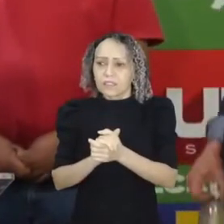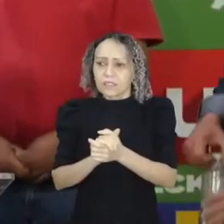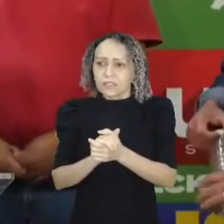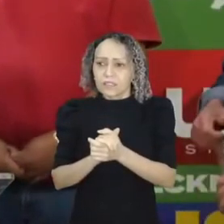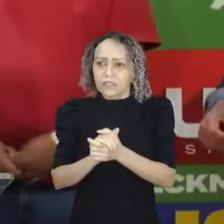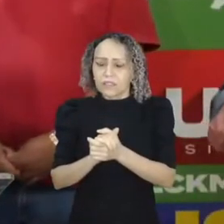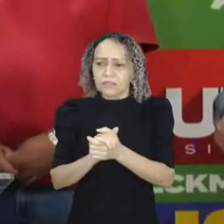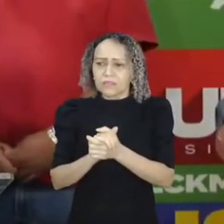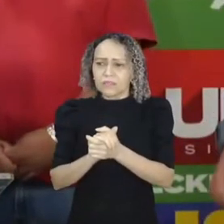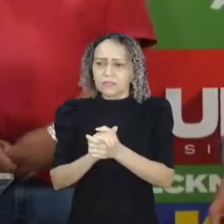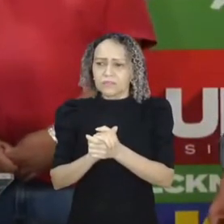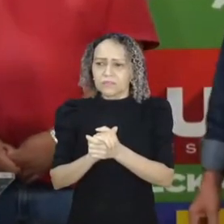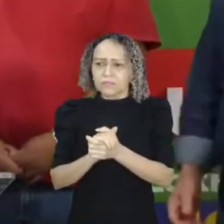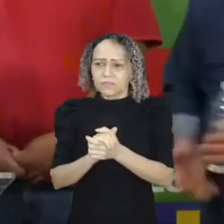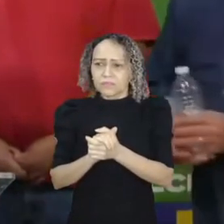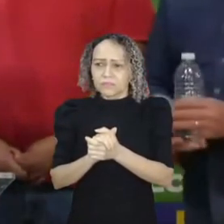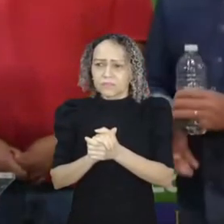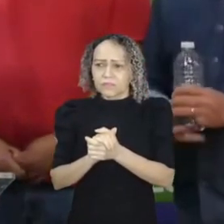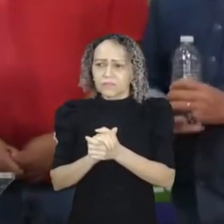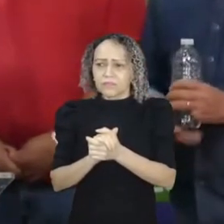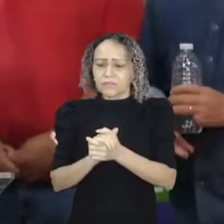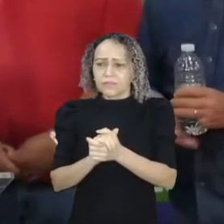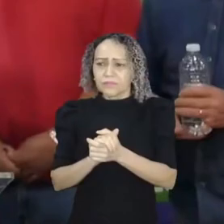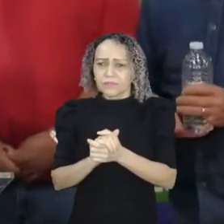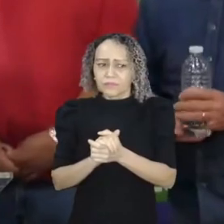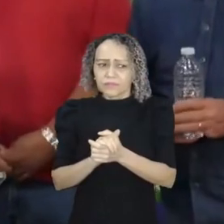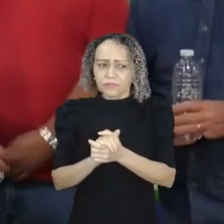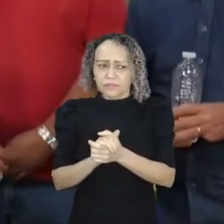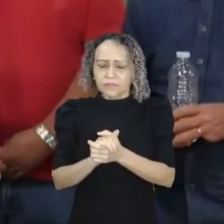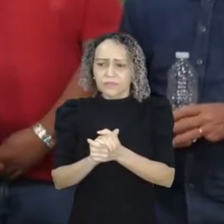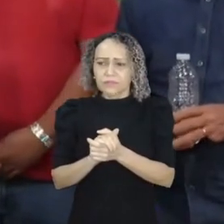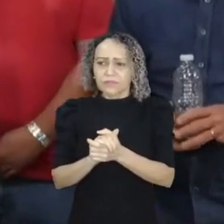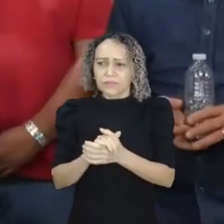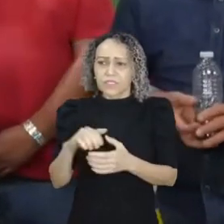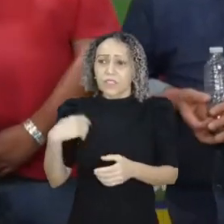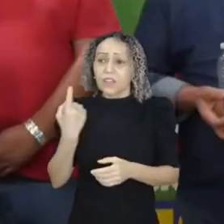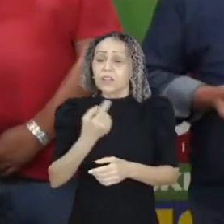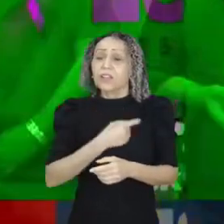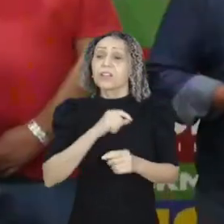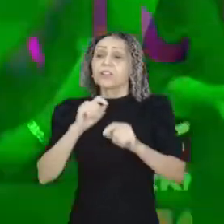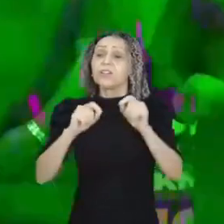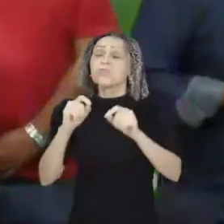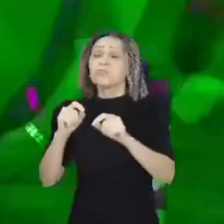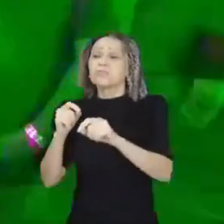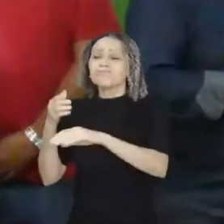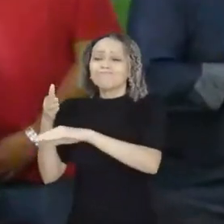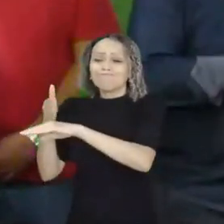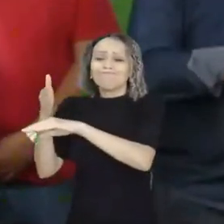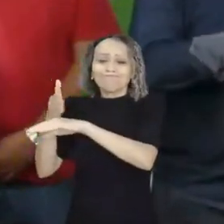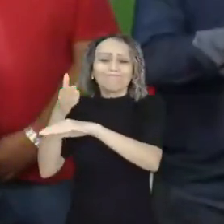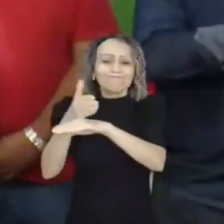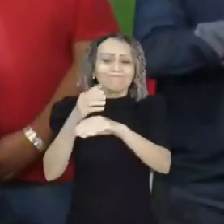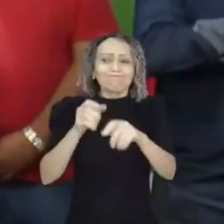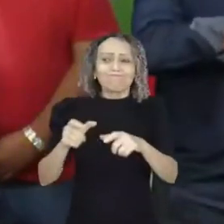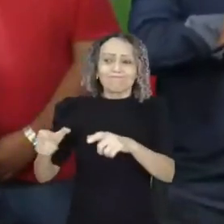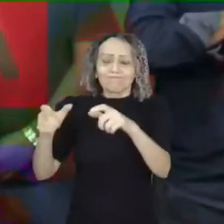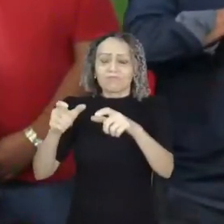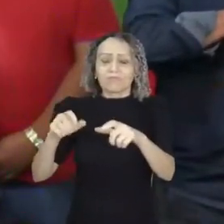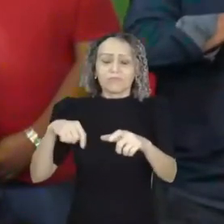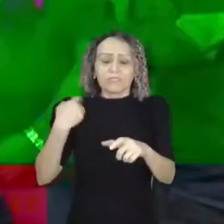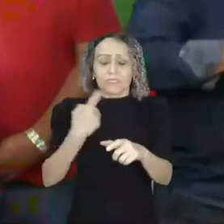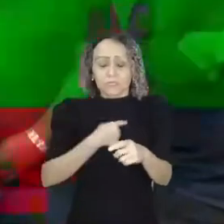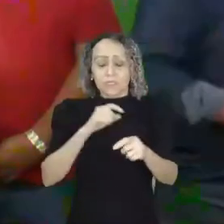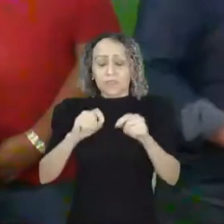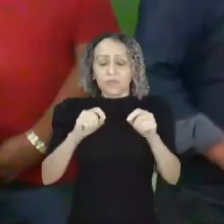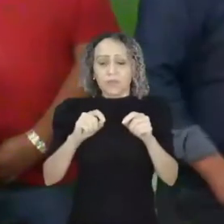mil habitantes, já está no meu programa de governo. Nós vamos fazer o bilhete único metropolitano, nós vamos fazer a reforma do